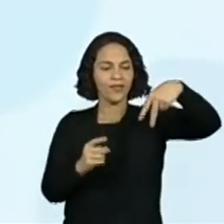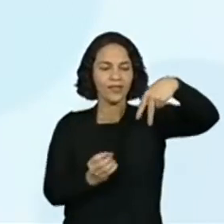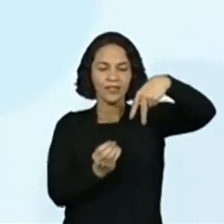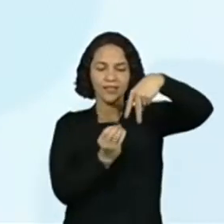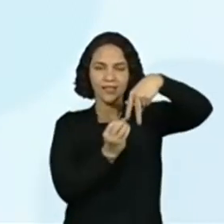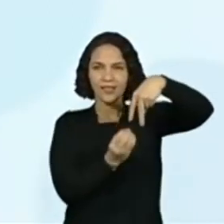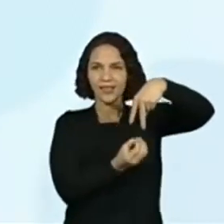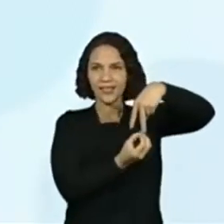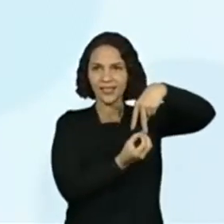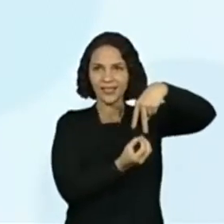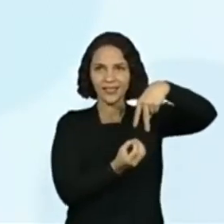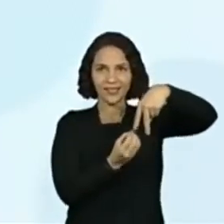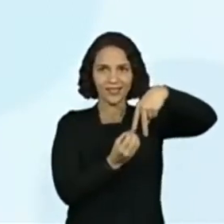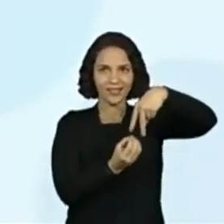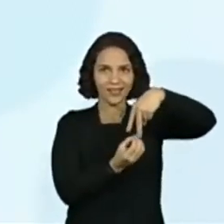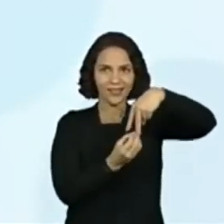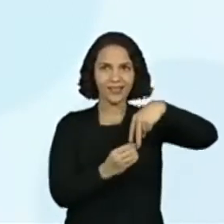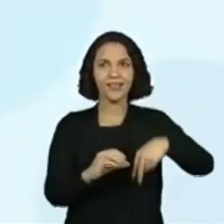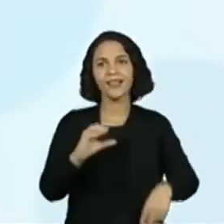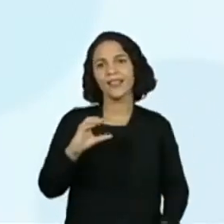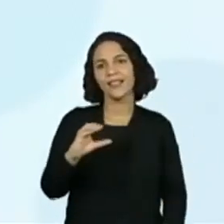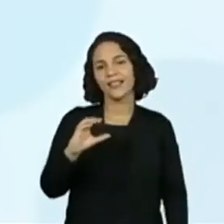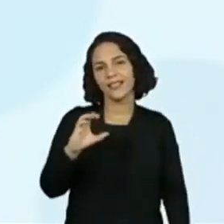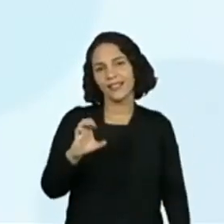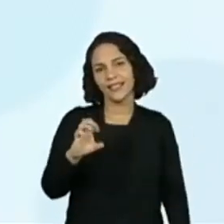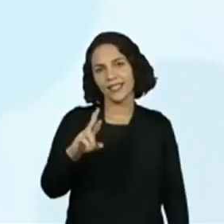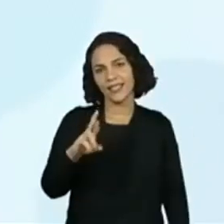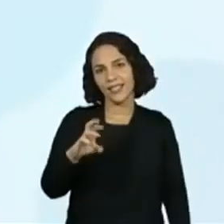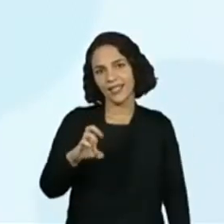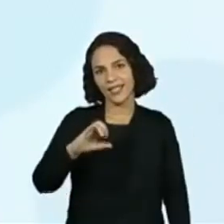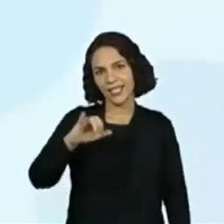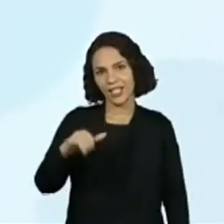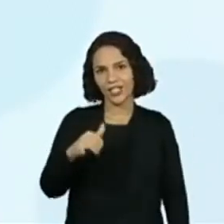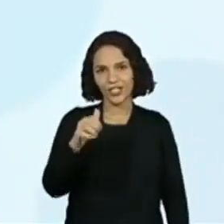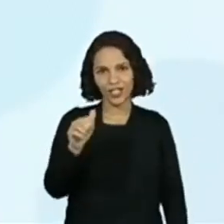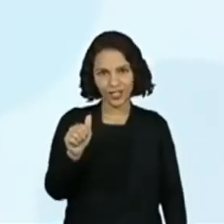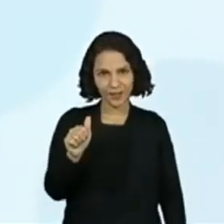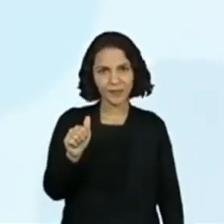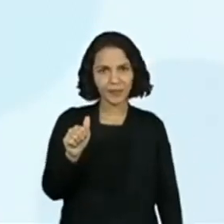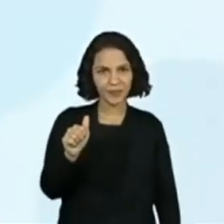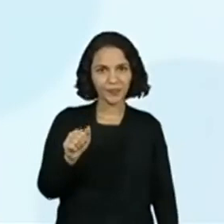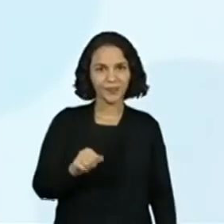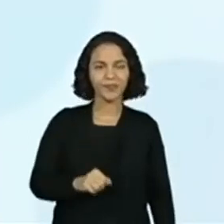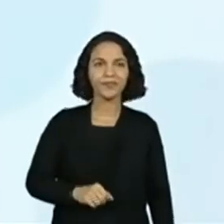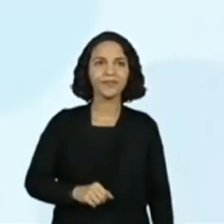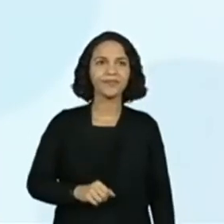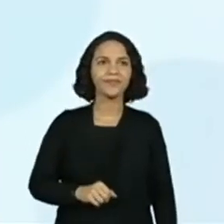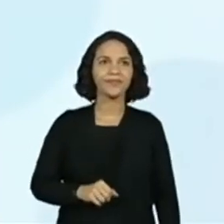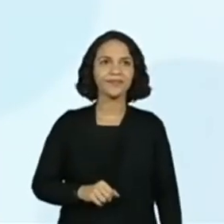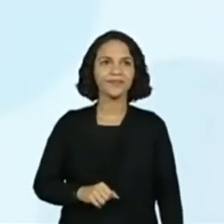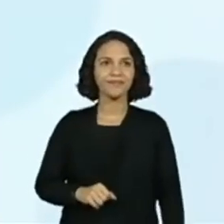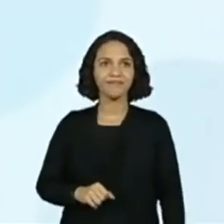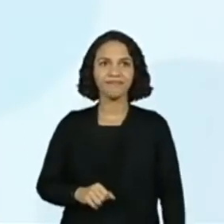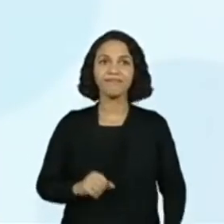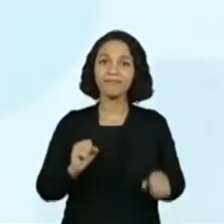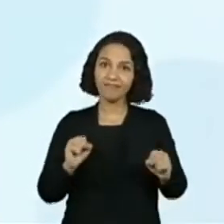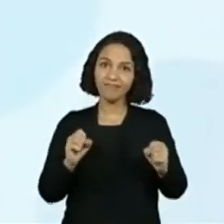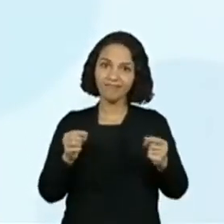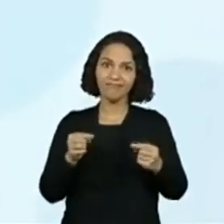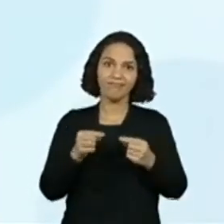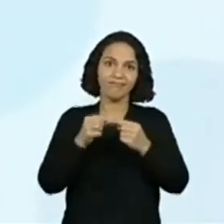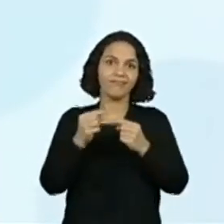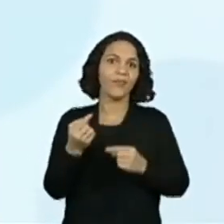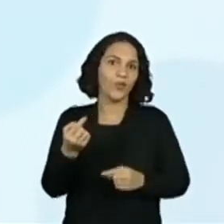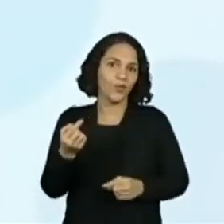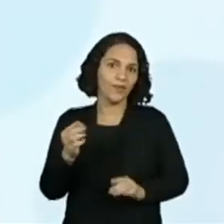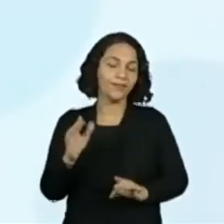cereja, porque chamar... nós temos mais um ali. Muito bom. Posso combinar bolo de chocolate com sorvete de cereja? Já foi aí uma combinação.